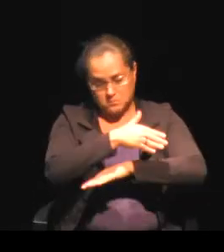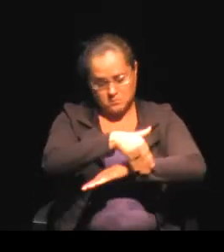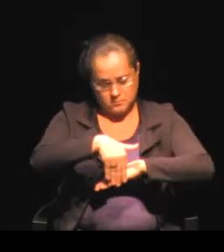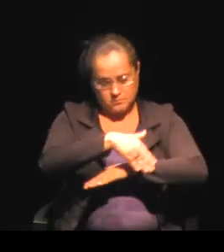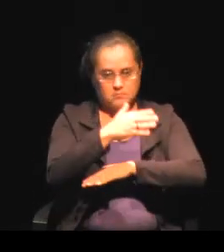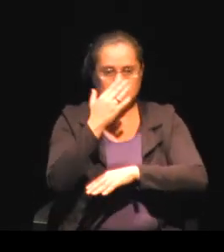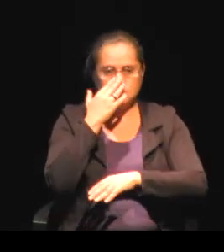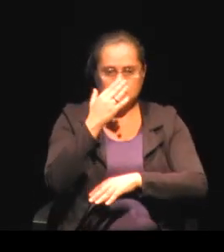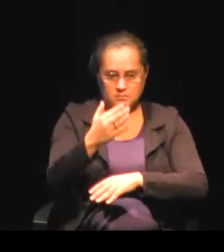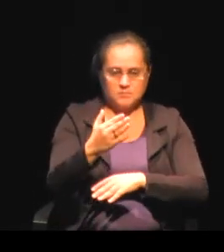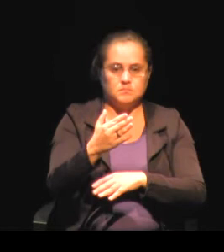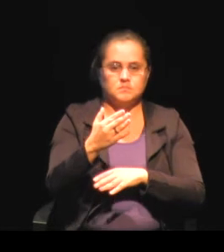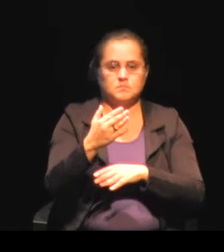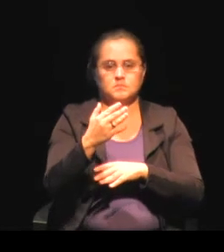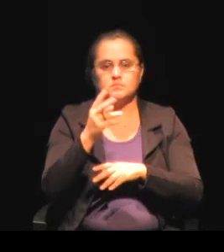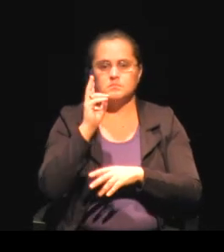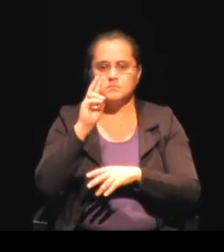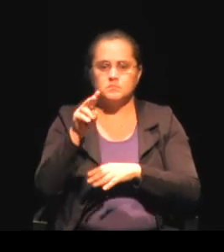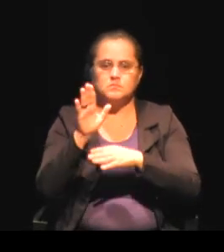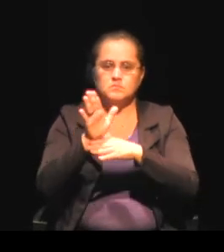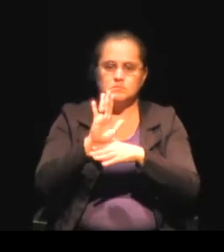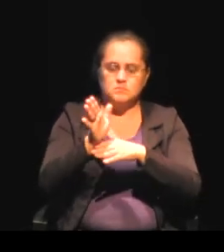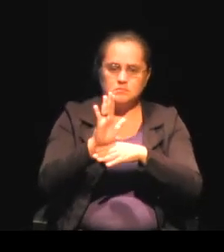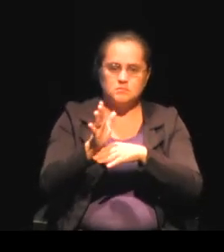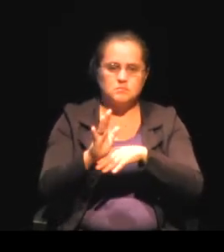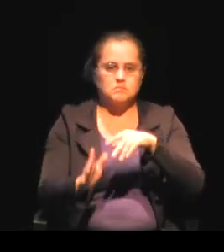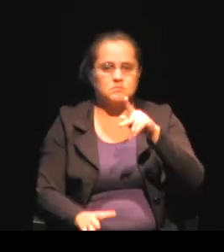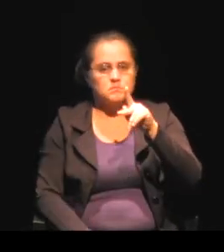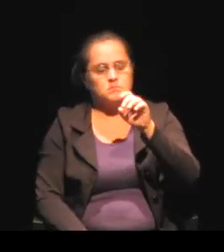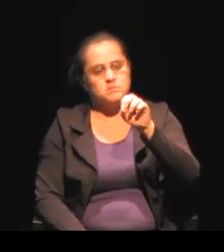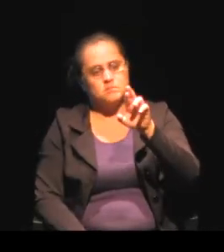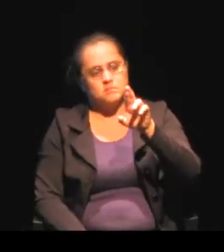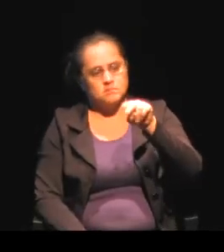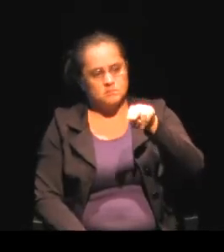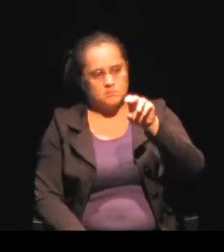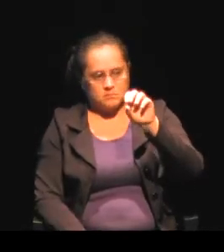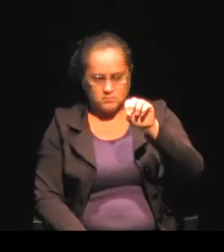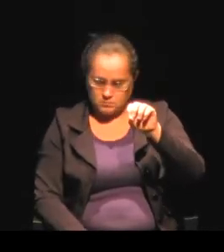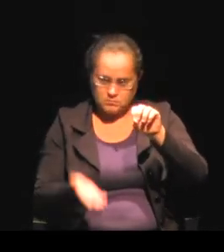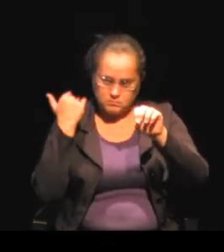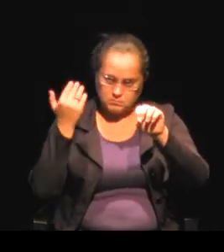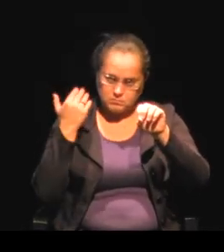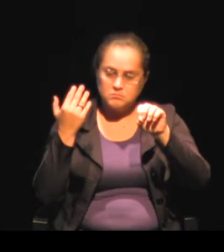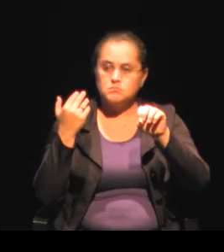de manter aqui a fachada do Cinecário, que funcionava como um cine pornô, mas esse Cinecário é um edifício bem antigo, aí